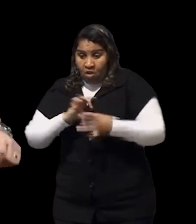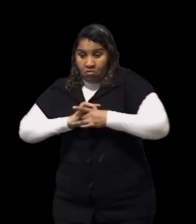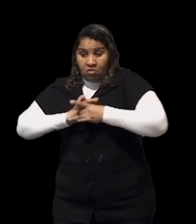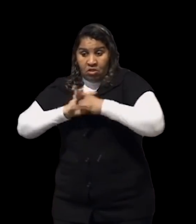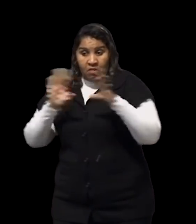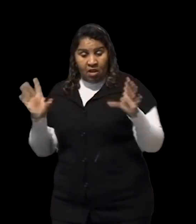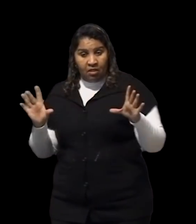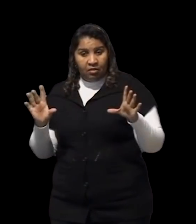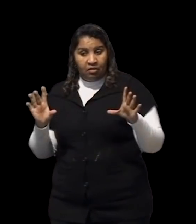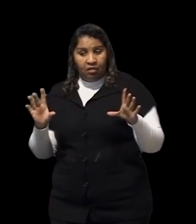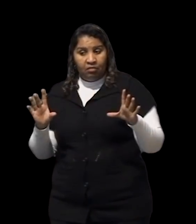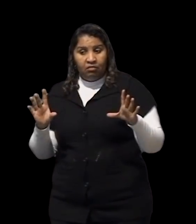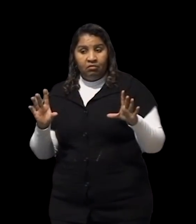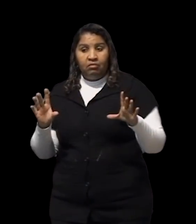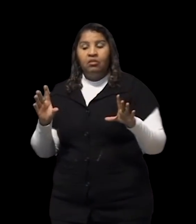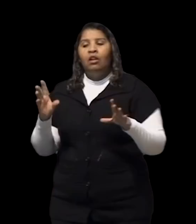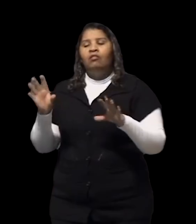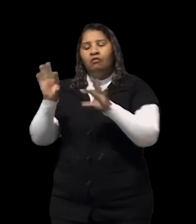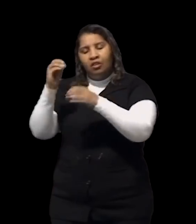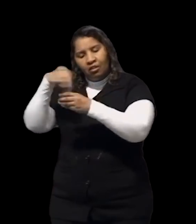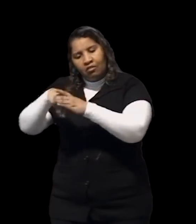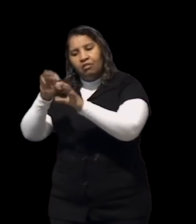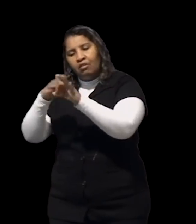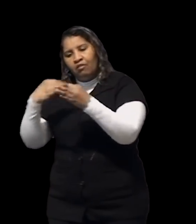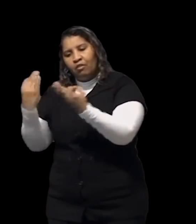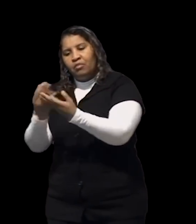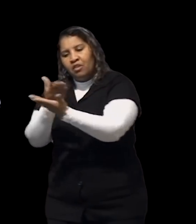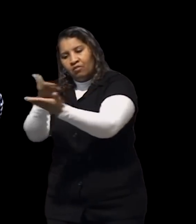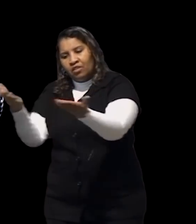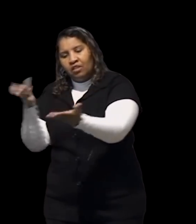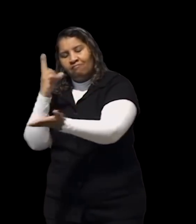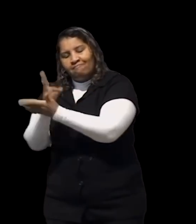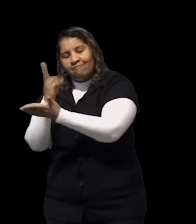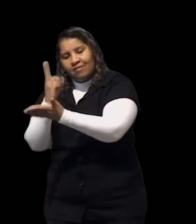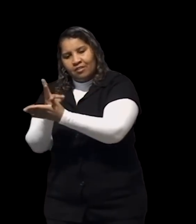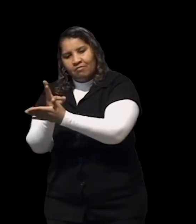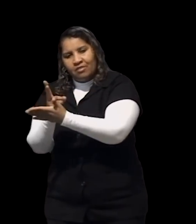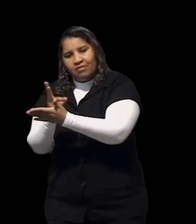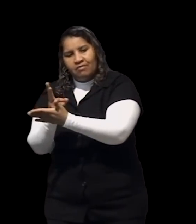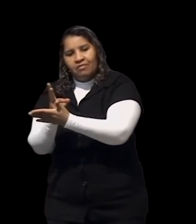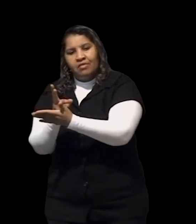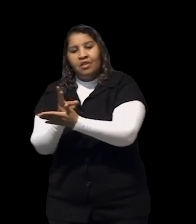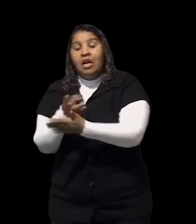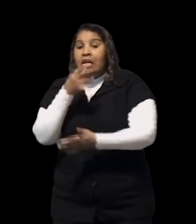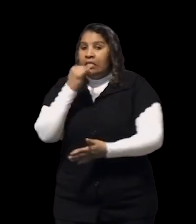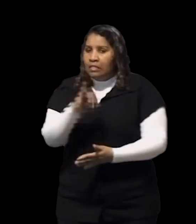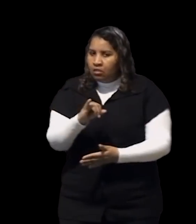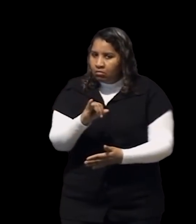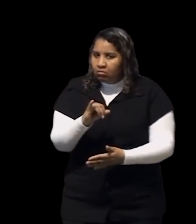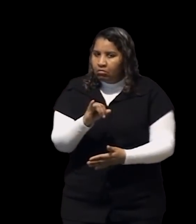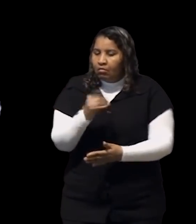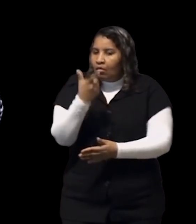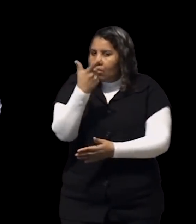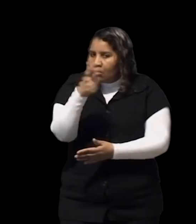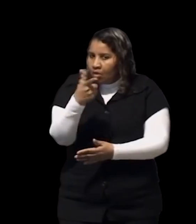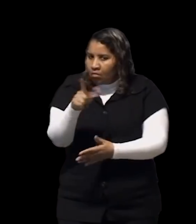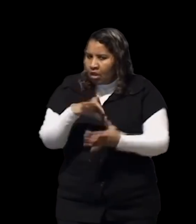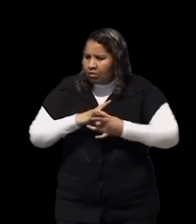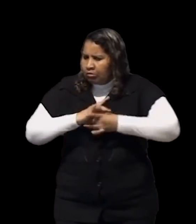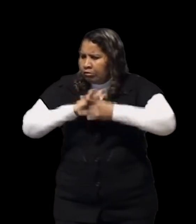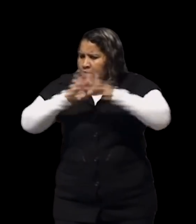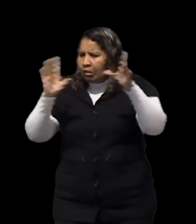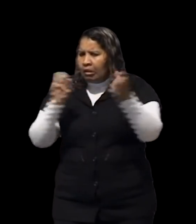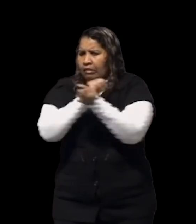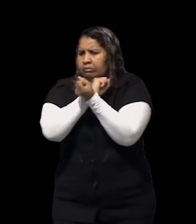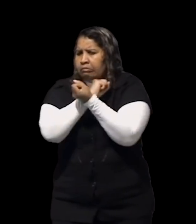aonde não a liberdade EA escravidão filho de Deus escravos de Pecado Na verdade são escravos